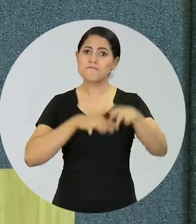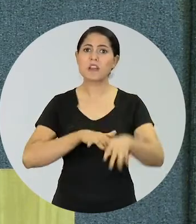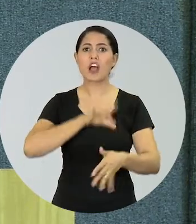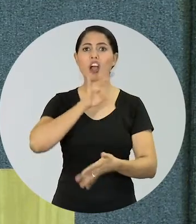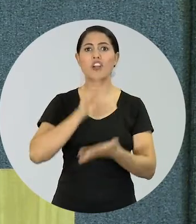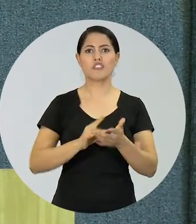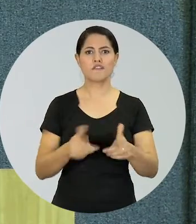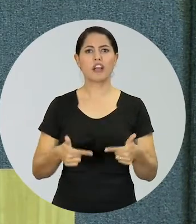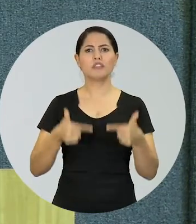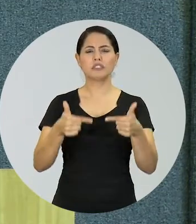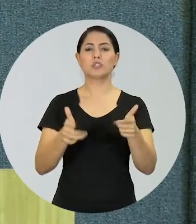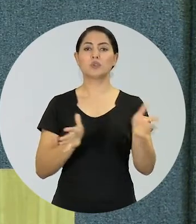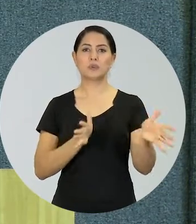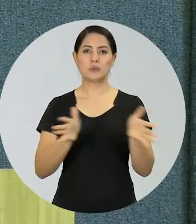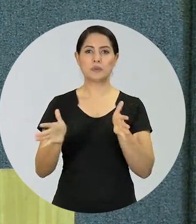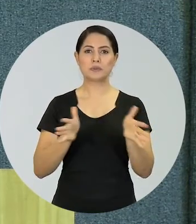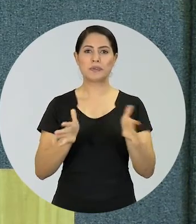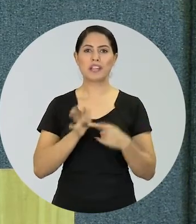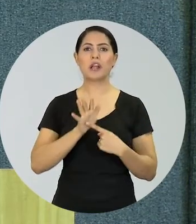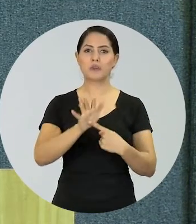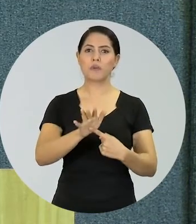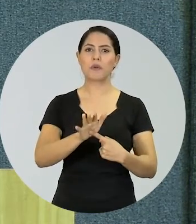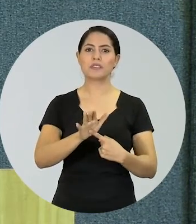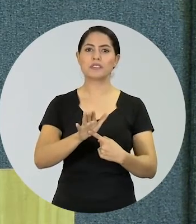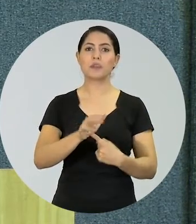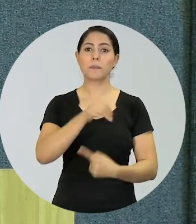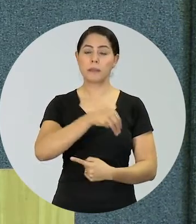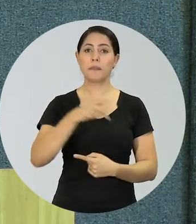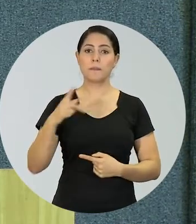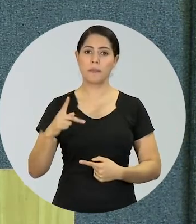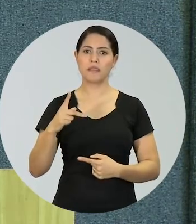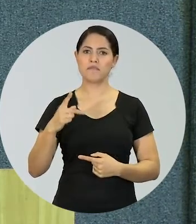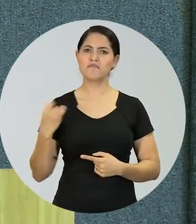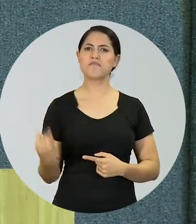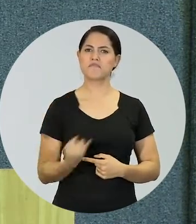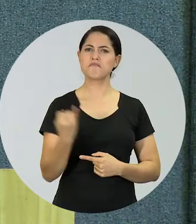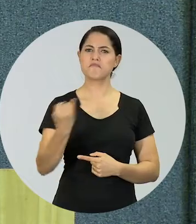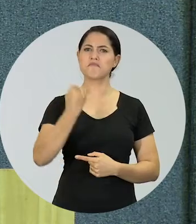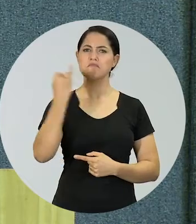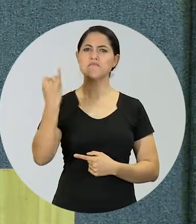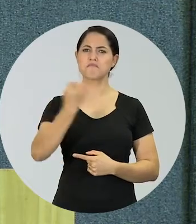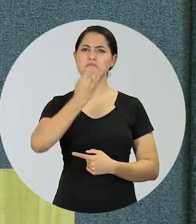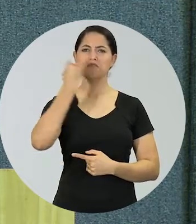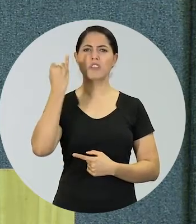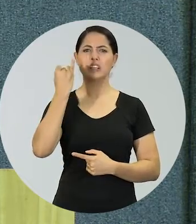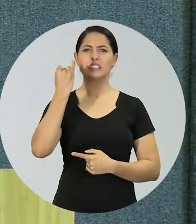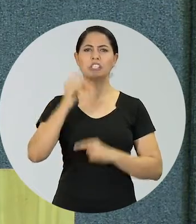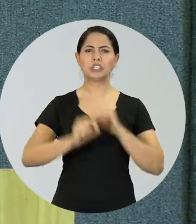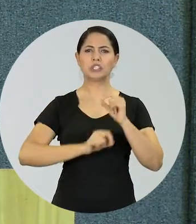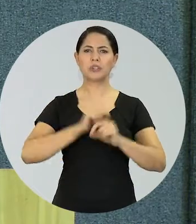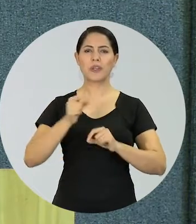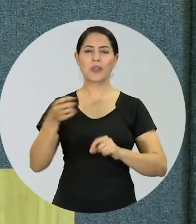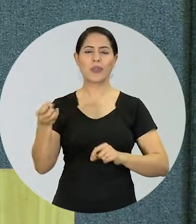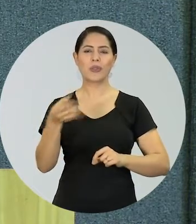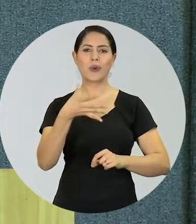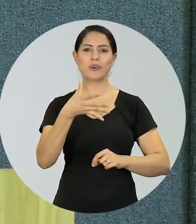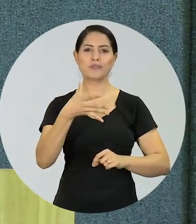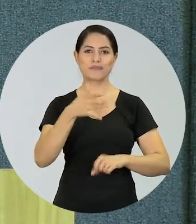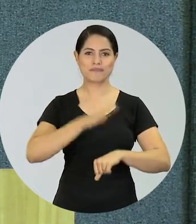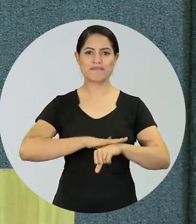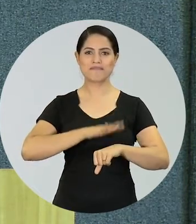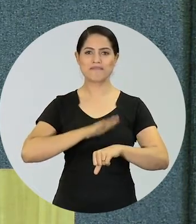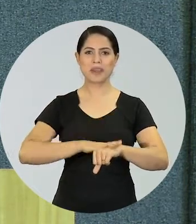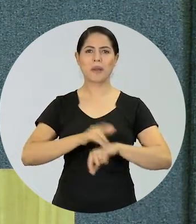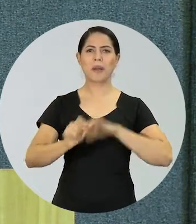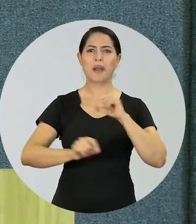seus integrantes e o prazo de seus mandatos trazem ao Ministério Público brasileiro a oxigenação necessária e o fôlego